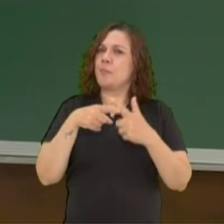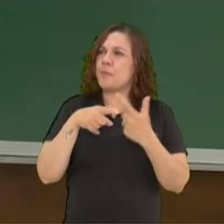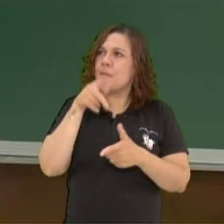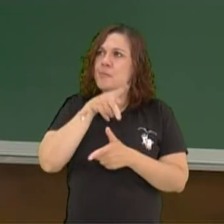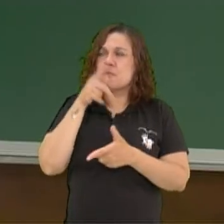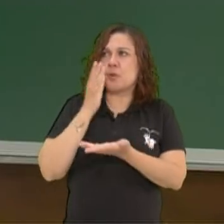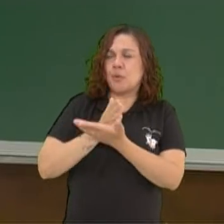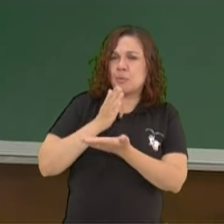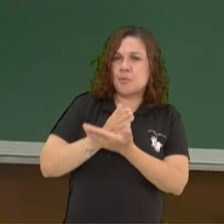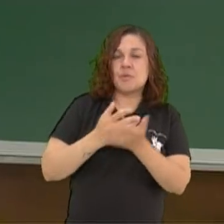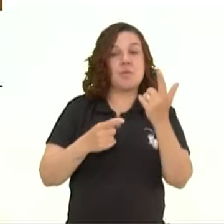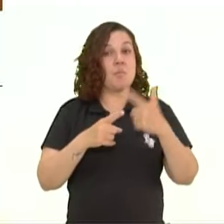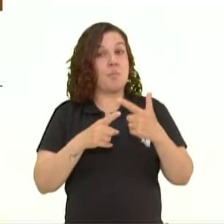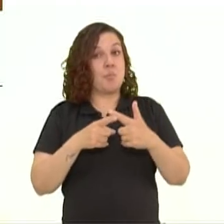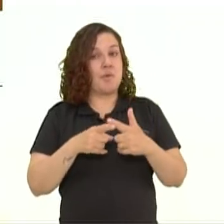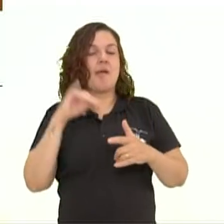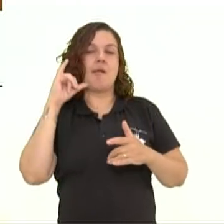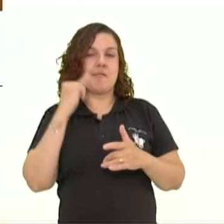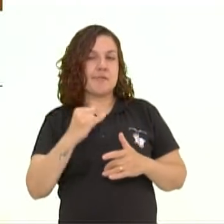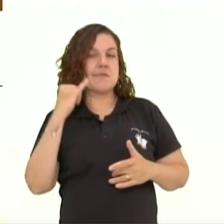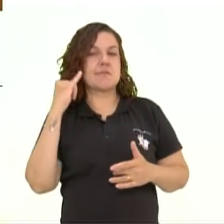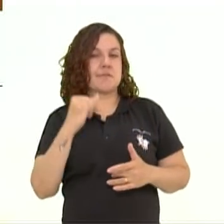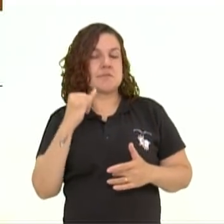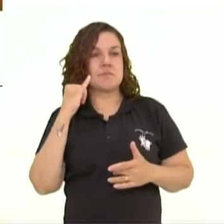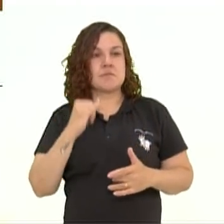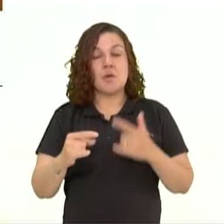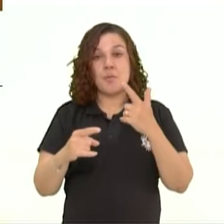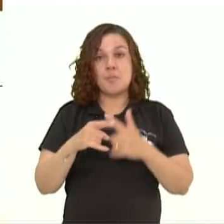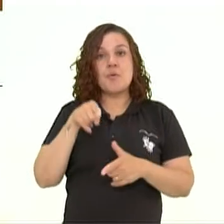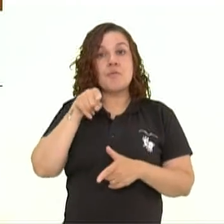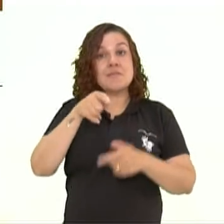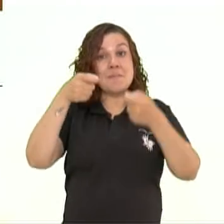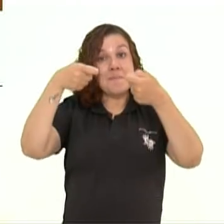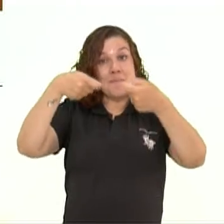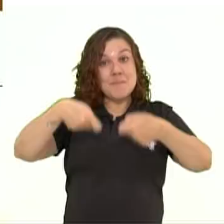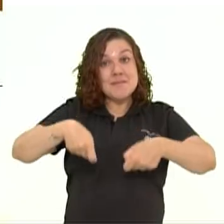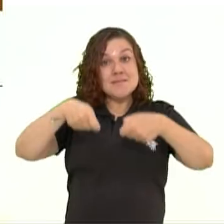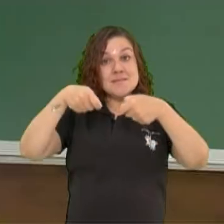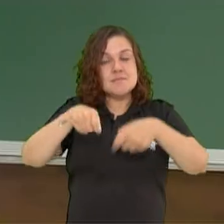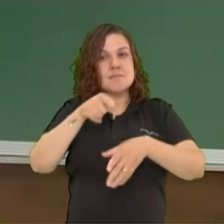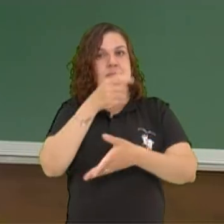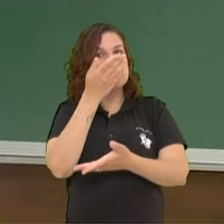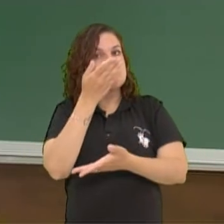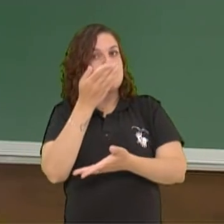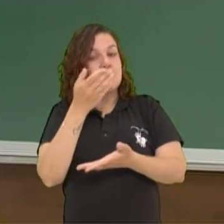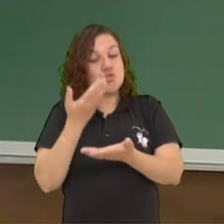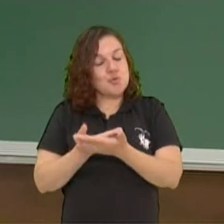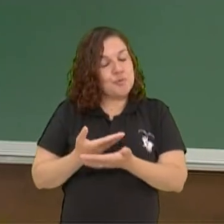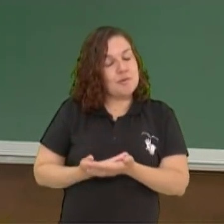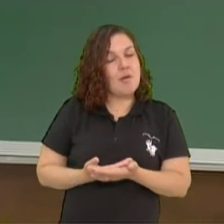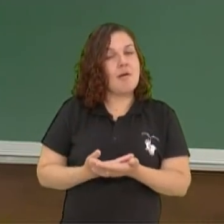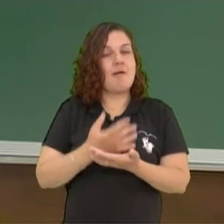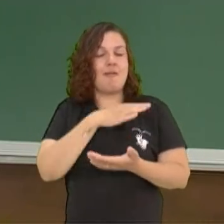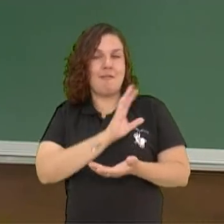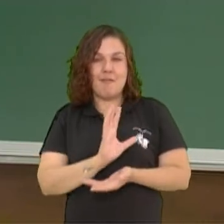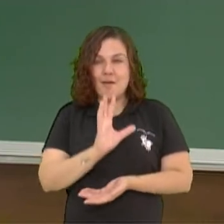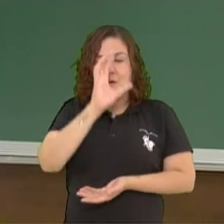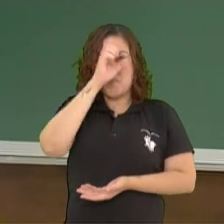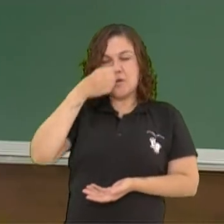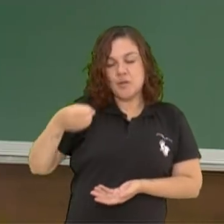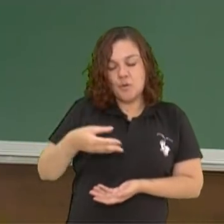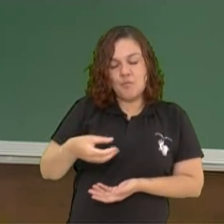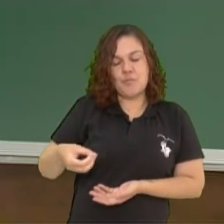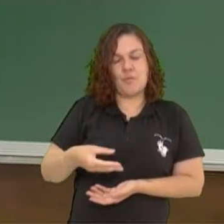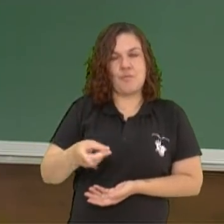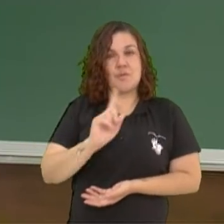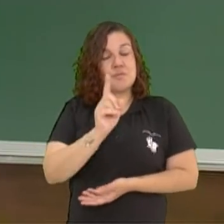dia? A professora reforça isso todo dia porque você, né, para você não perder o ano, para você tentar aprender algum conteúdo,